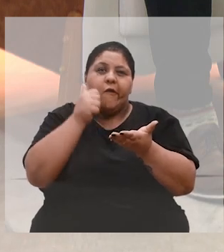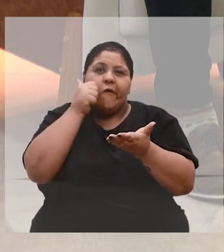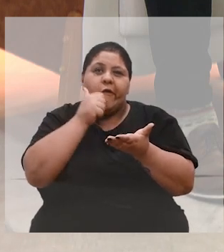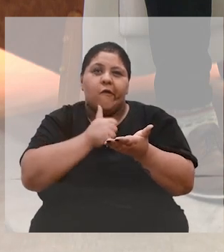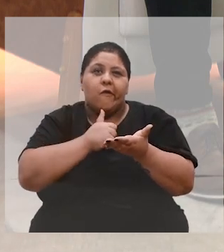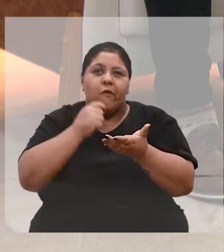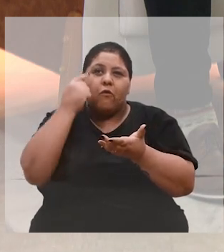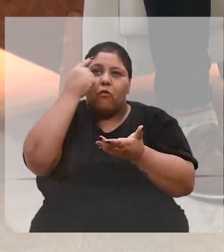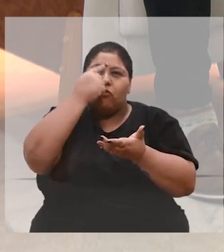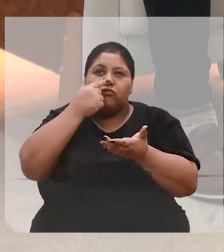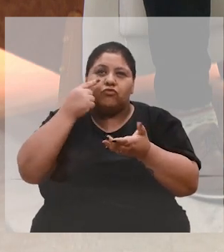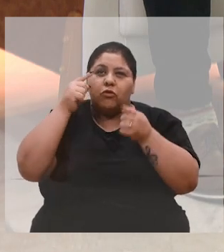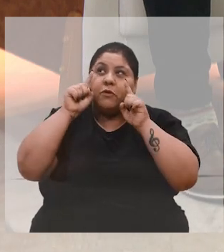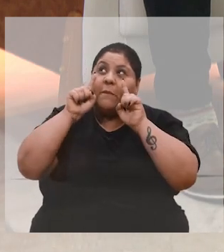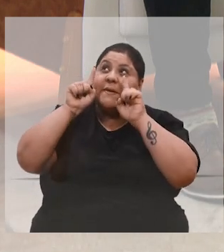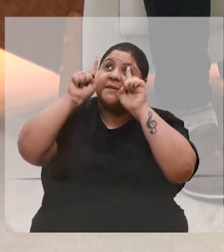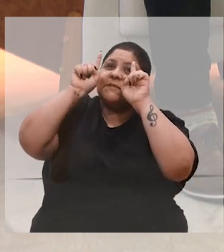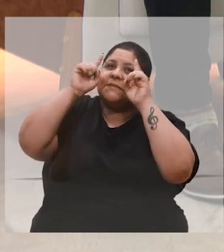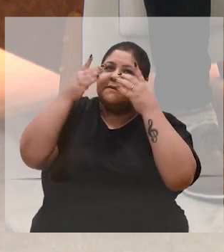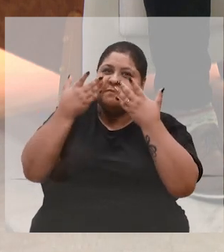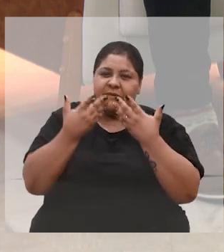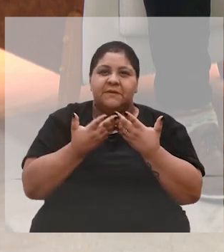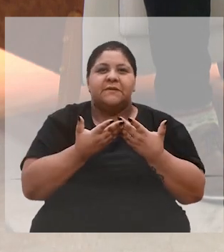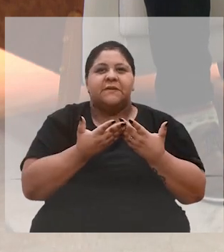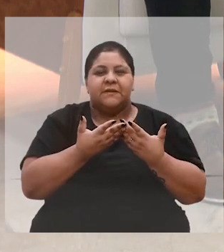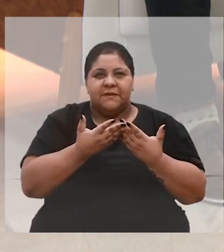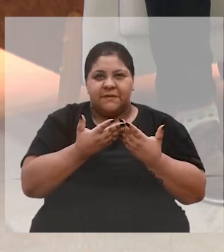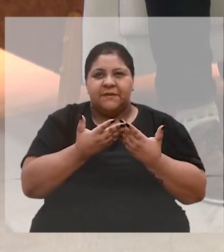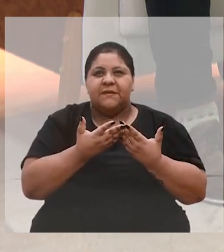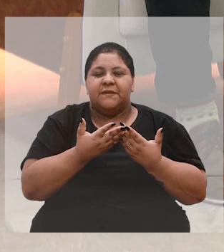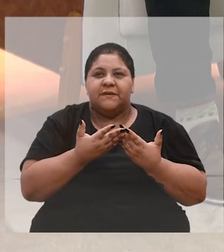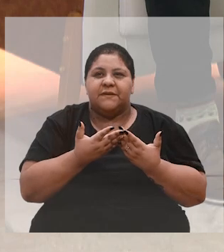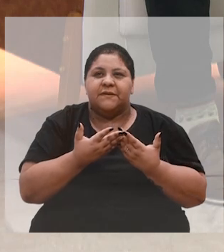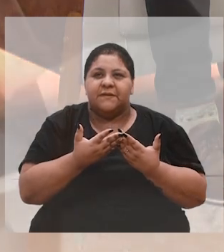os olhos para cima. Bem, aquele é eu.